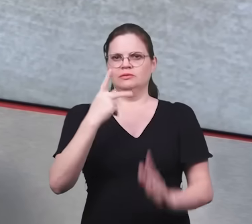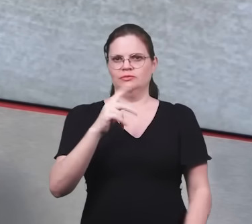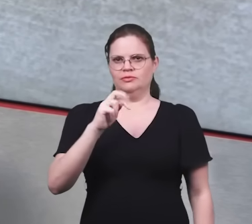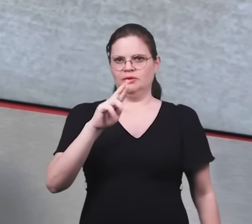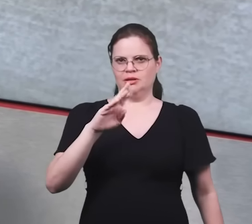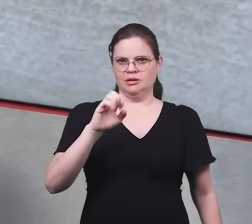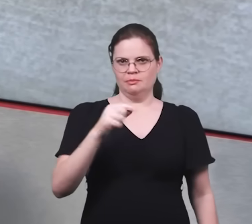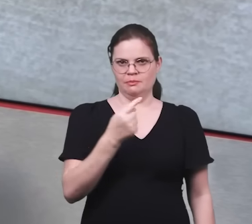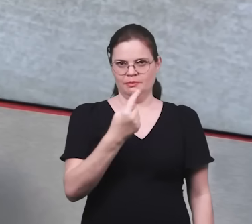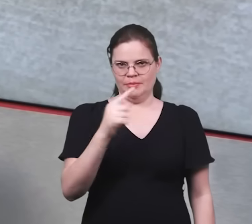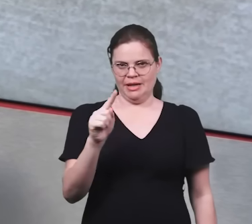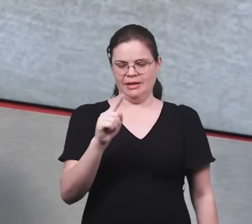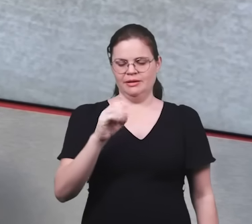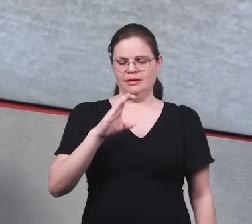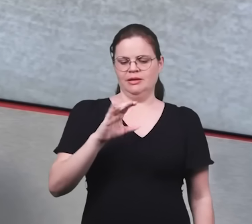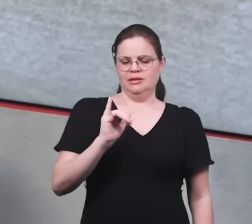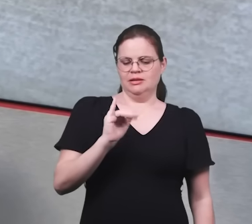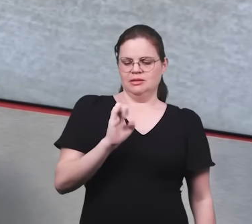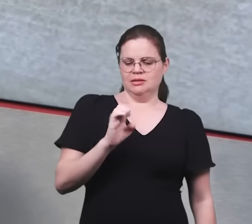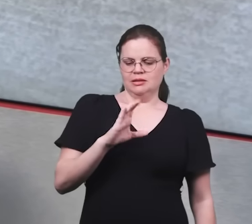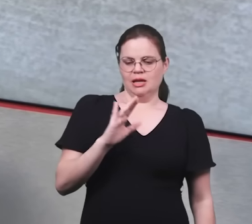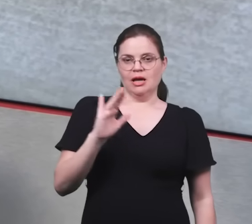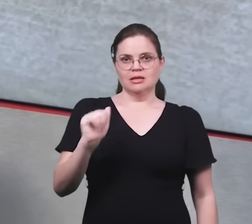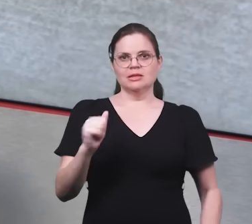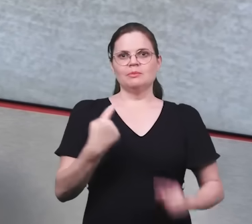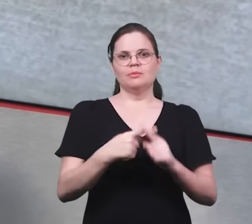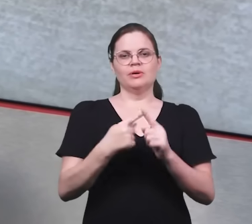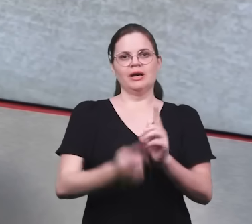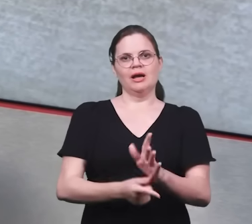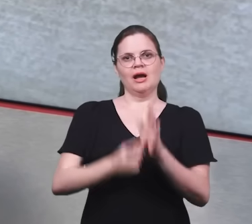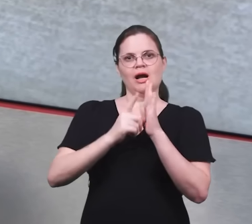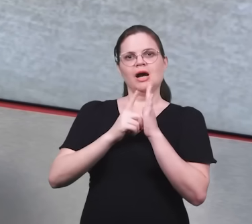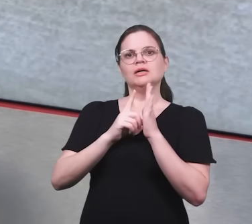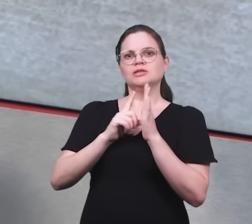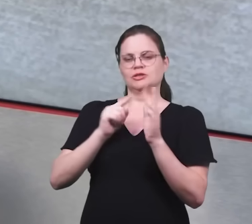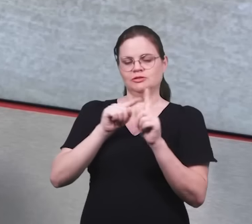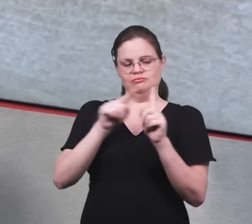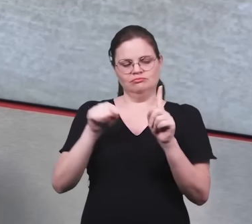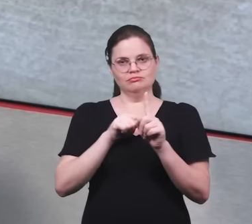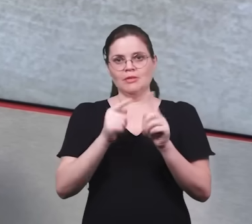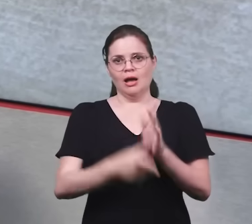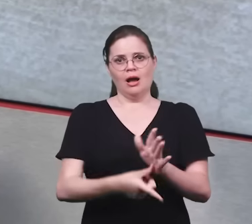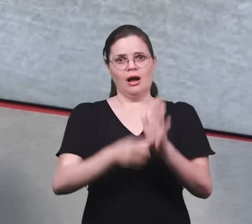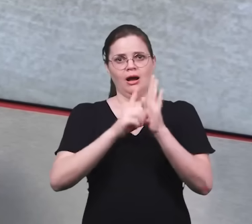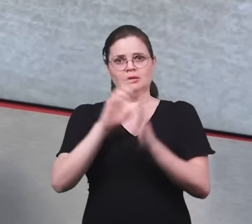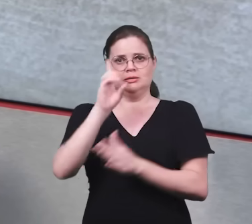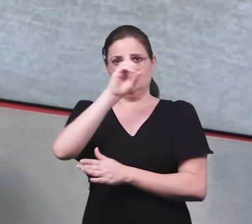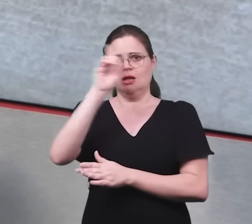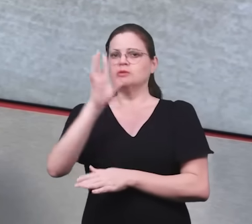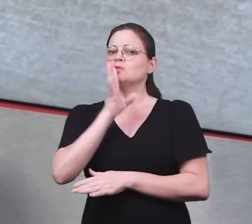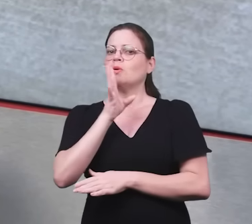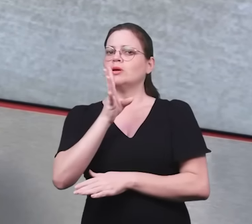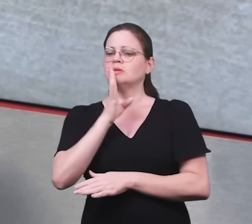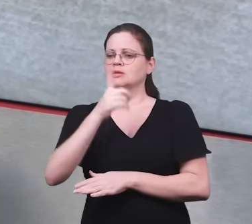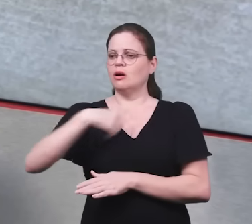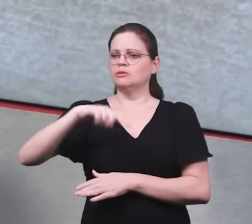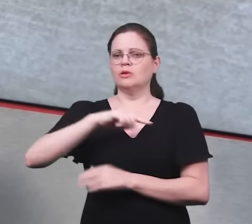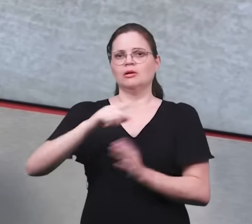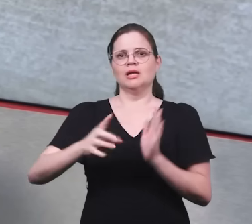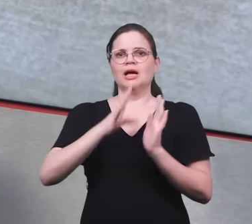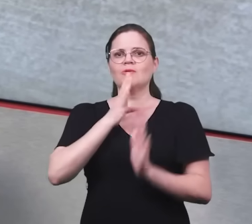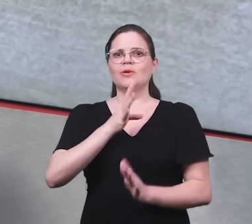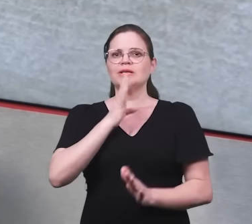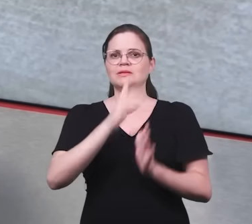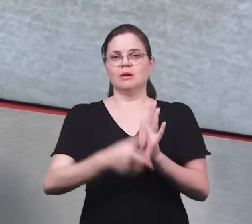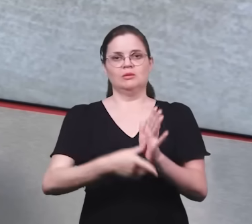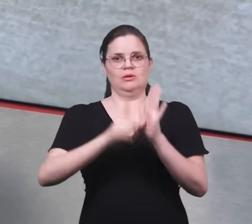é pré-conhecimento, ou seja, antes de nós nascermos, o Senhor nos conheceu, Deus nos conheceu antes. E Ele nos